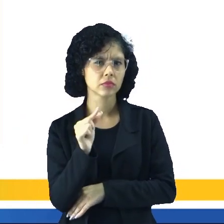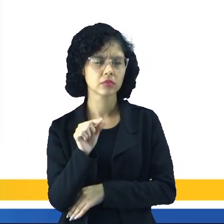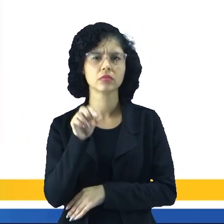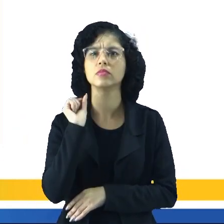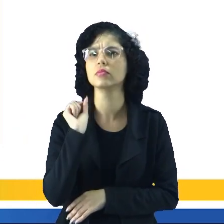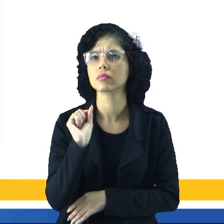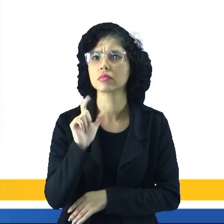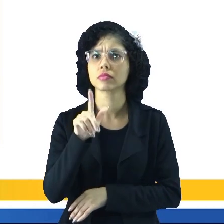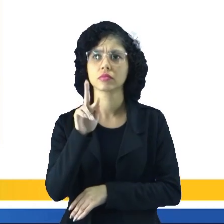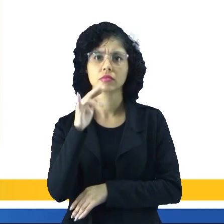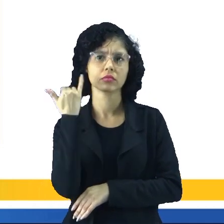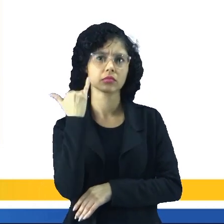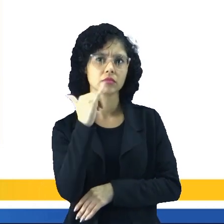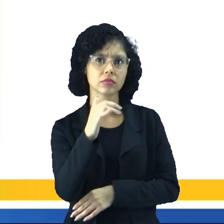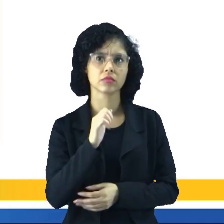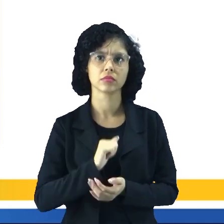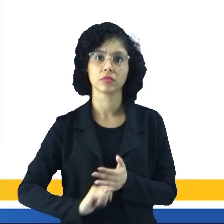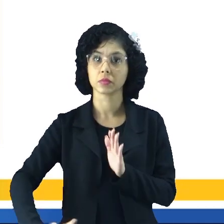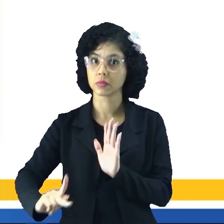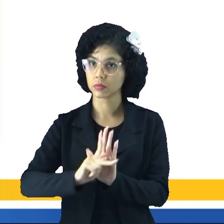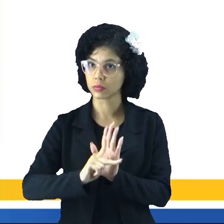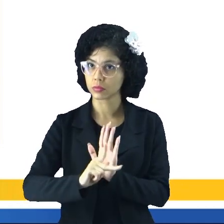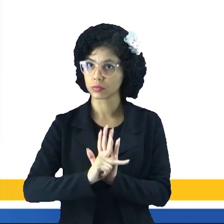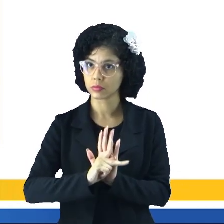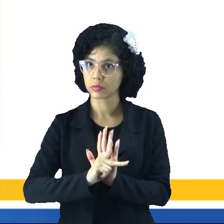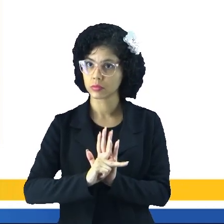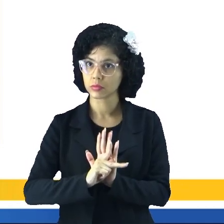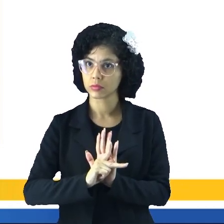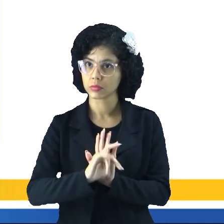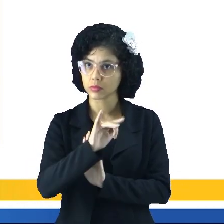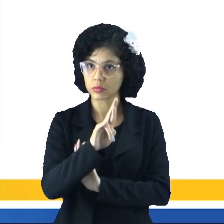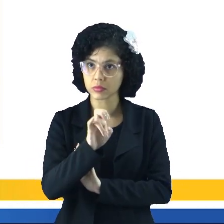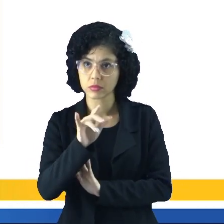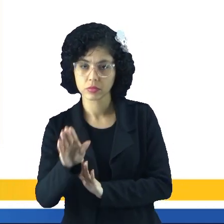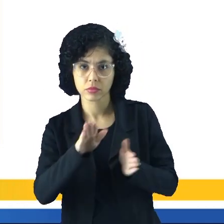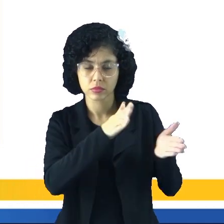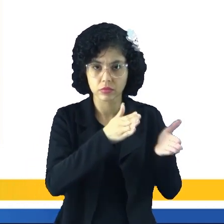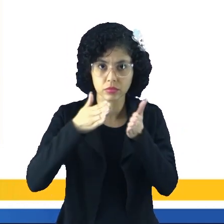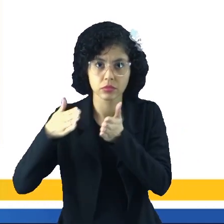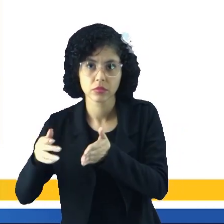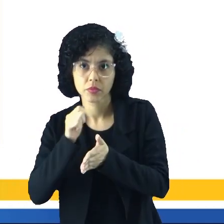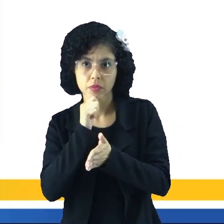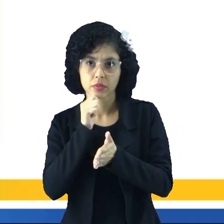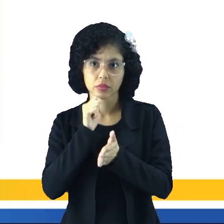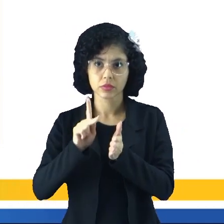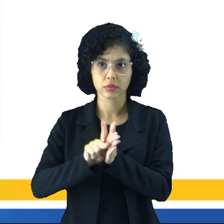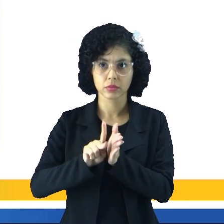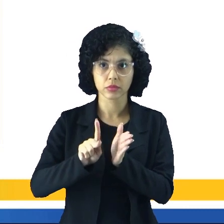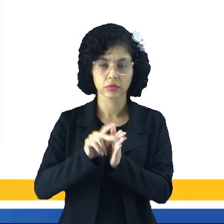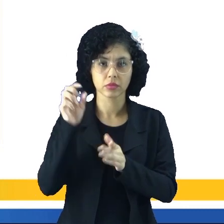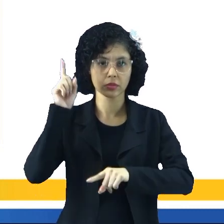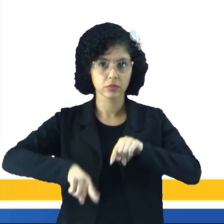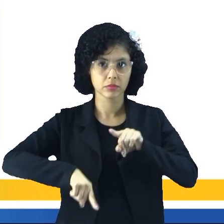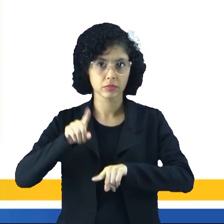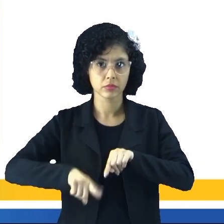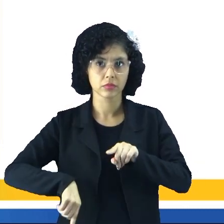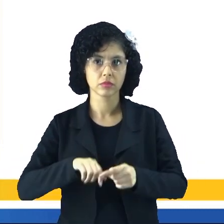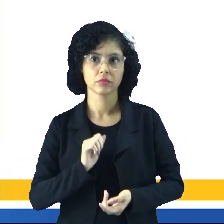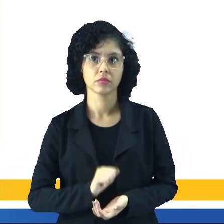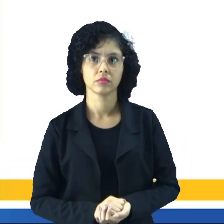é carga elétrica? É uma propriedade inerente às partículas constituintes da matéria.